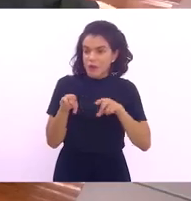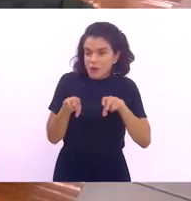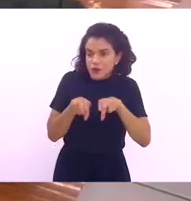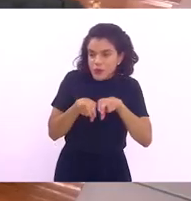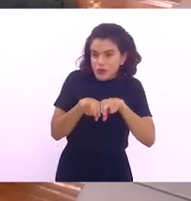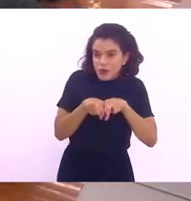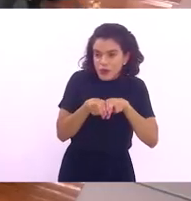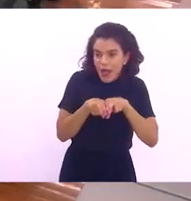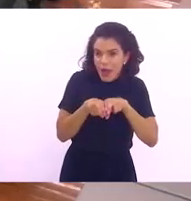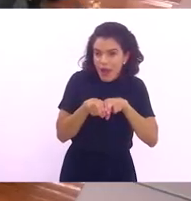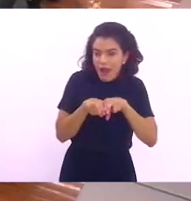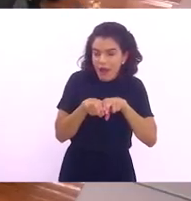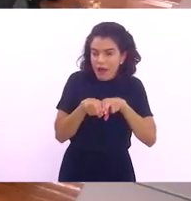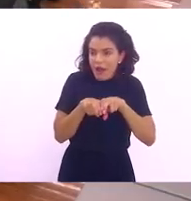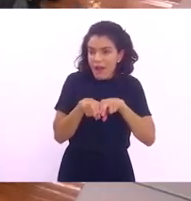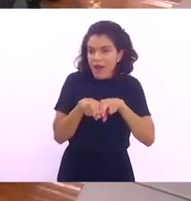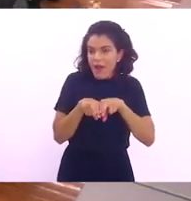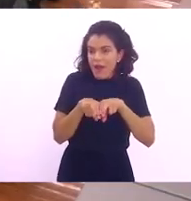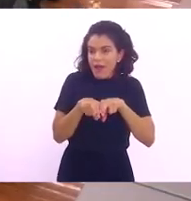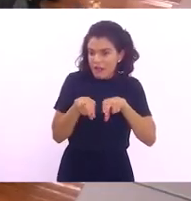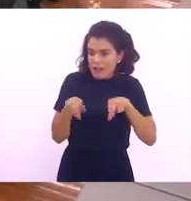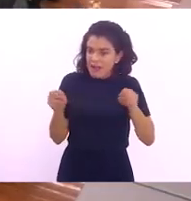Será que a gente junta